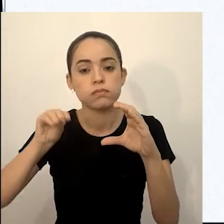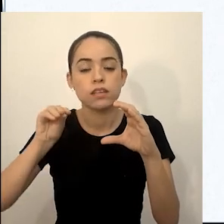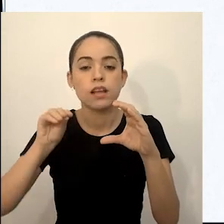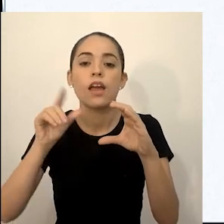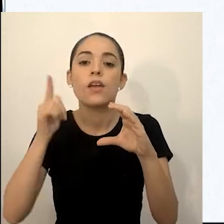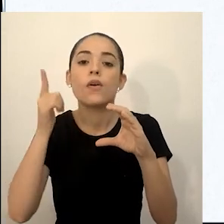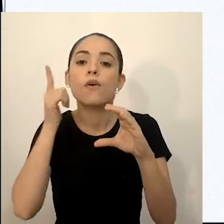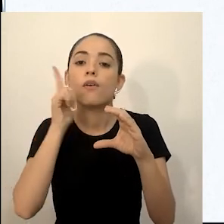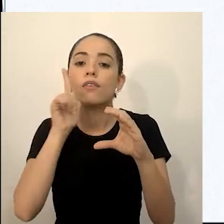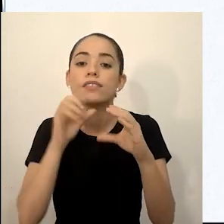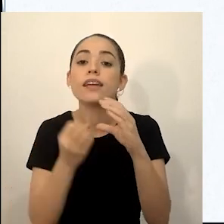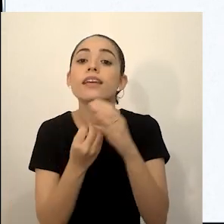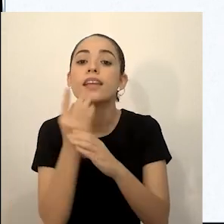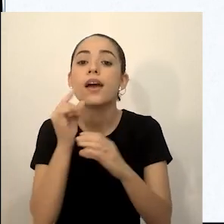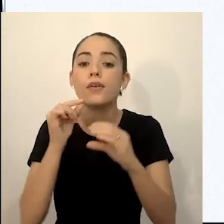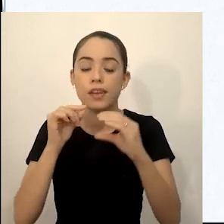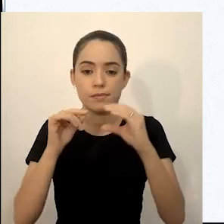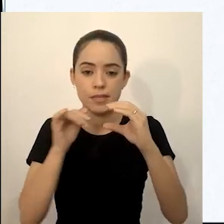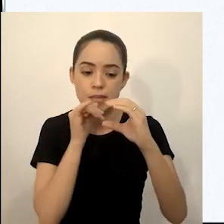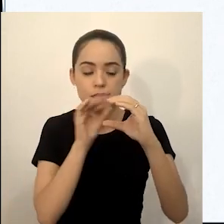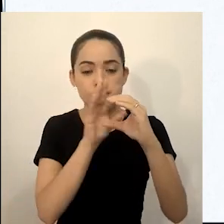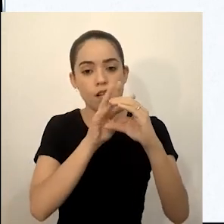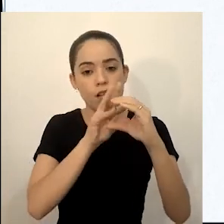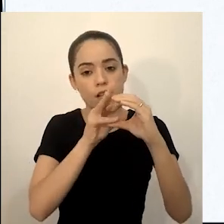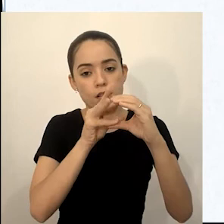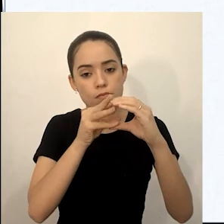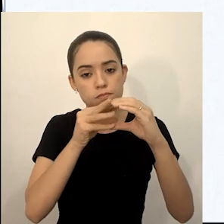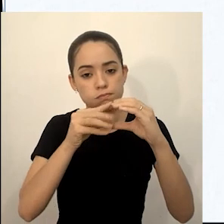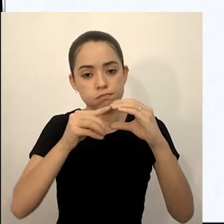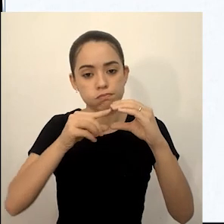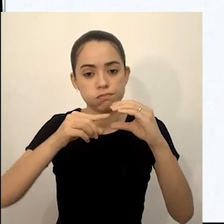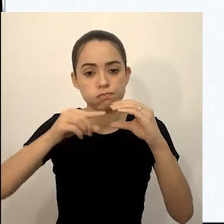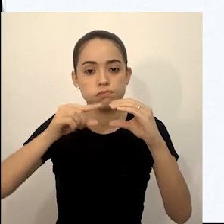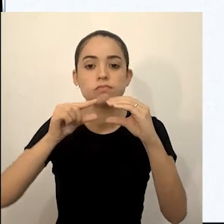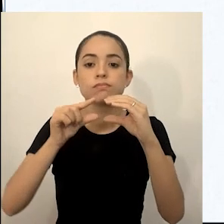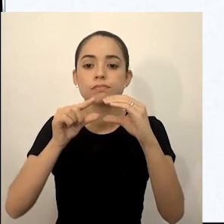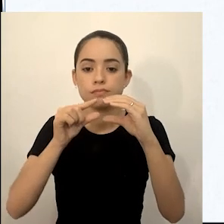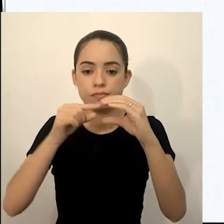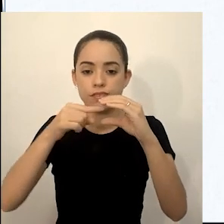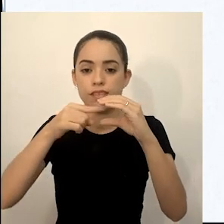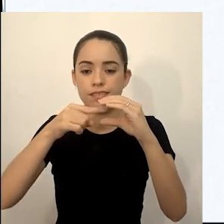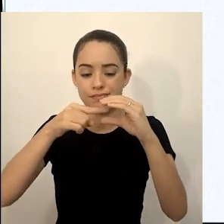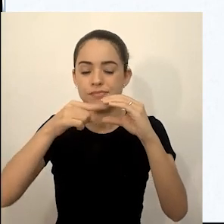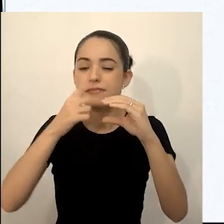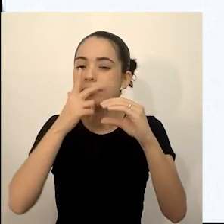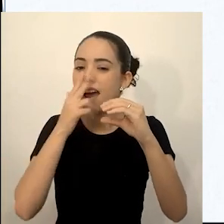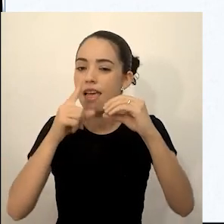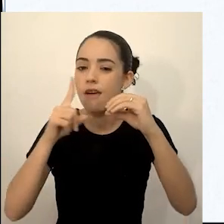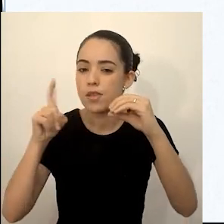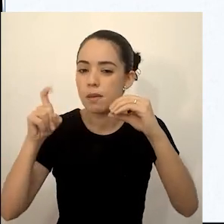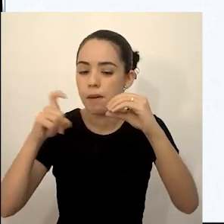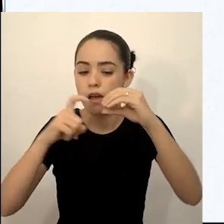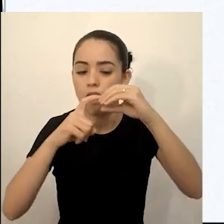deslocado para a formação da cauda. Assim, as